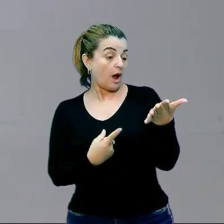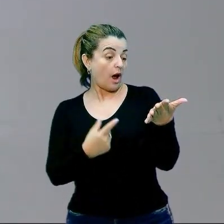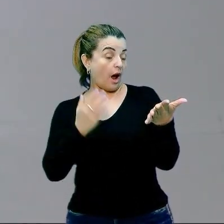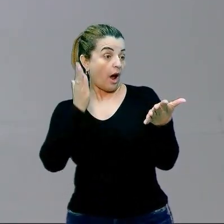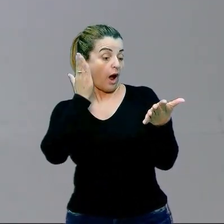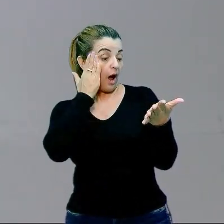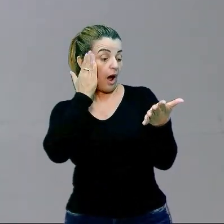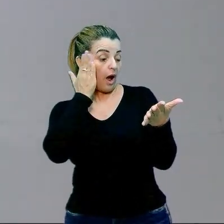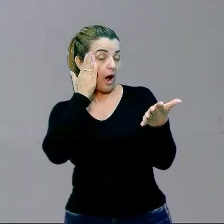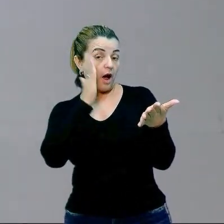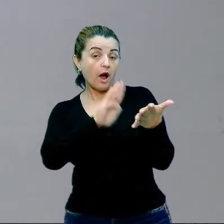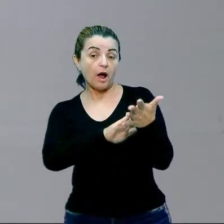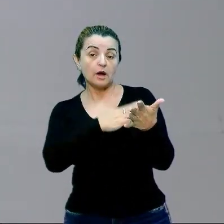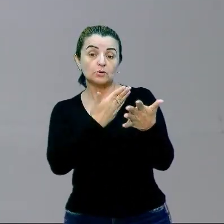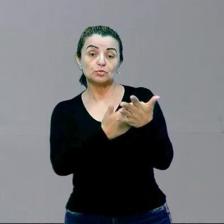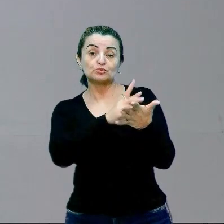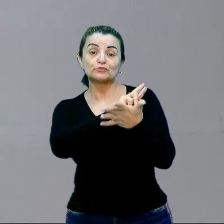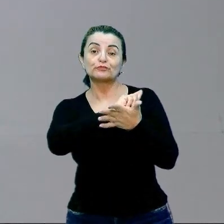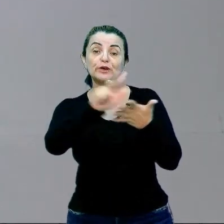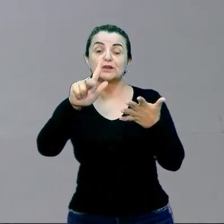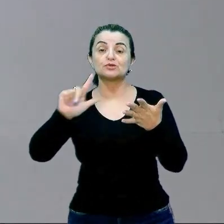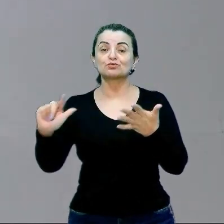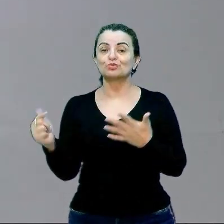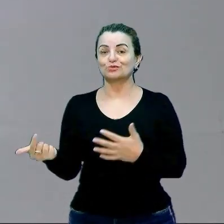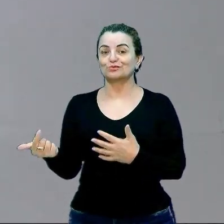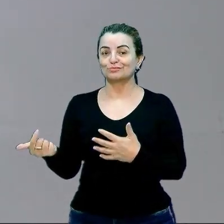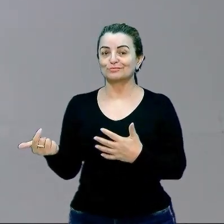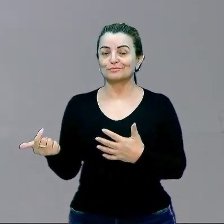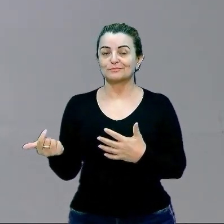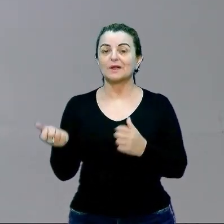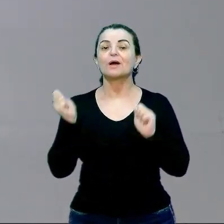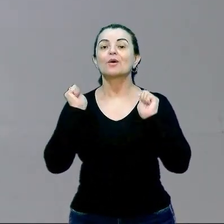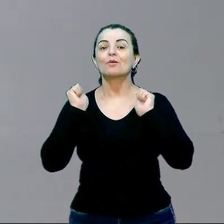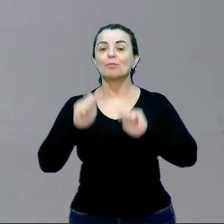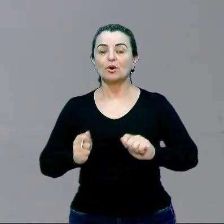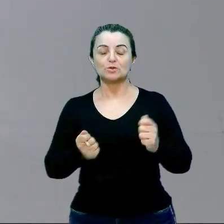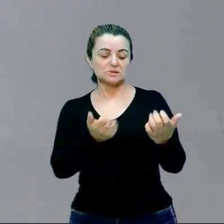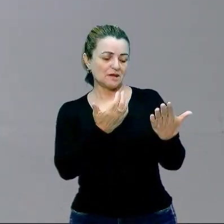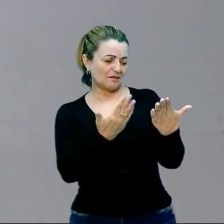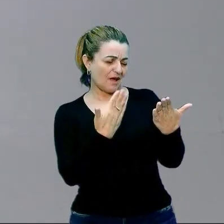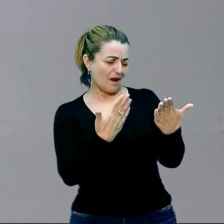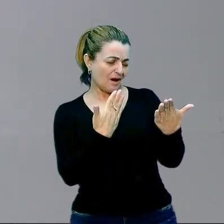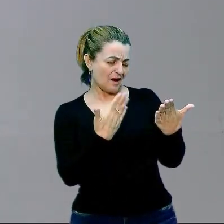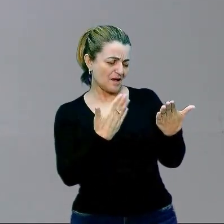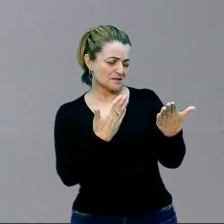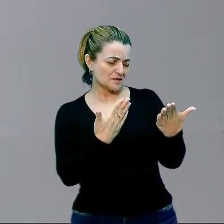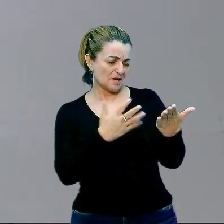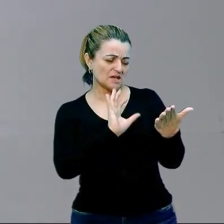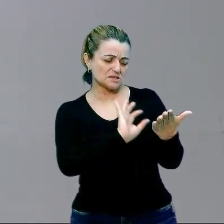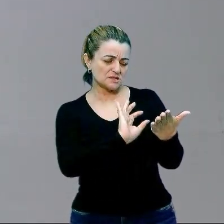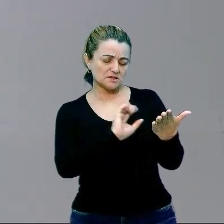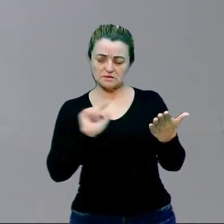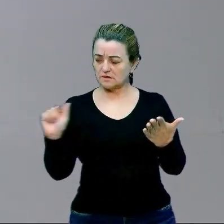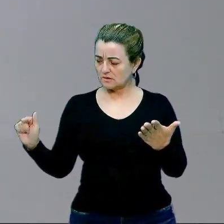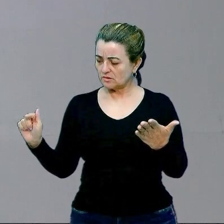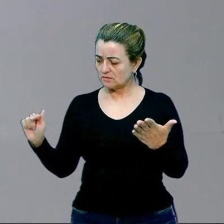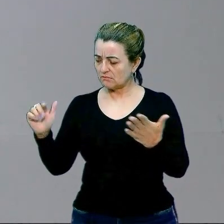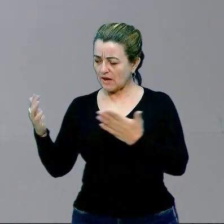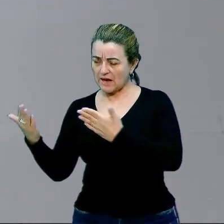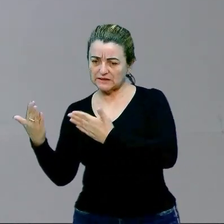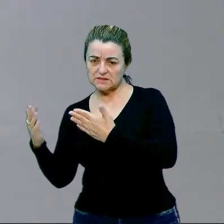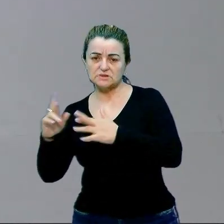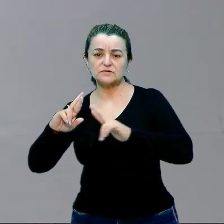texto e interpretar de uma forma totalmente diferente, eu posso analisar de uma forma e você de outra. E tá tudo bem, porque